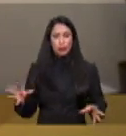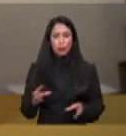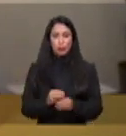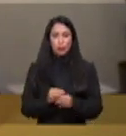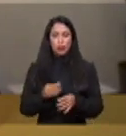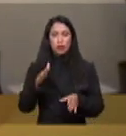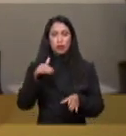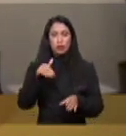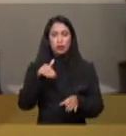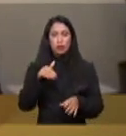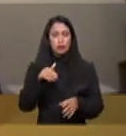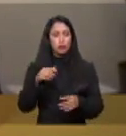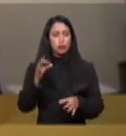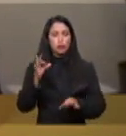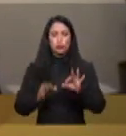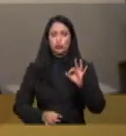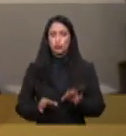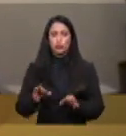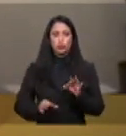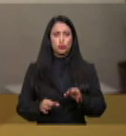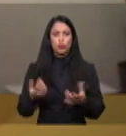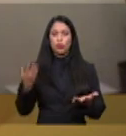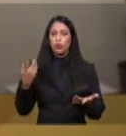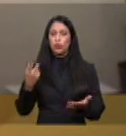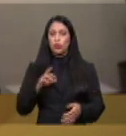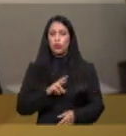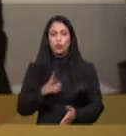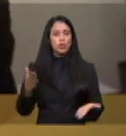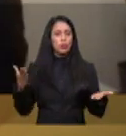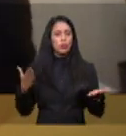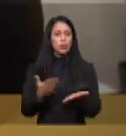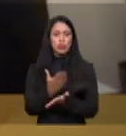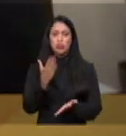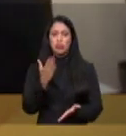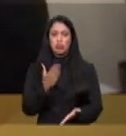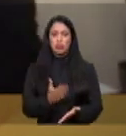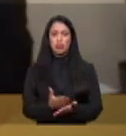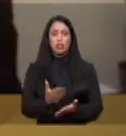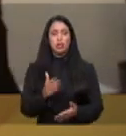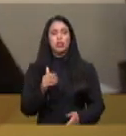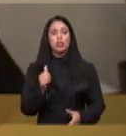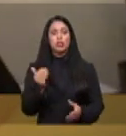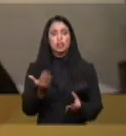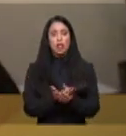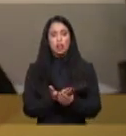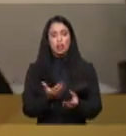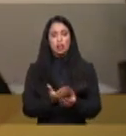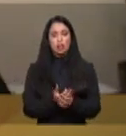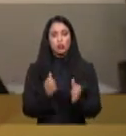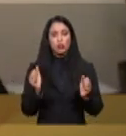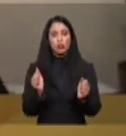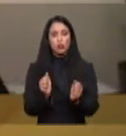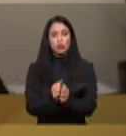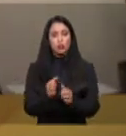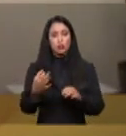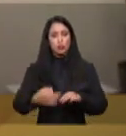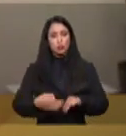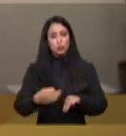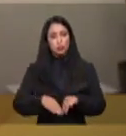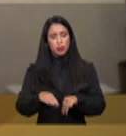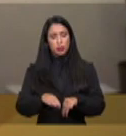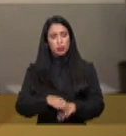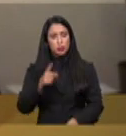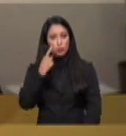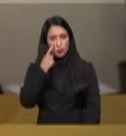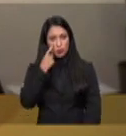julgo totalmente improcedente a ação, alinhando-me com a divergência aberta pelo eminente ministro Nunes